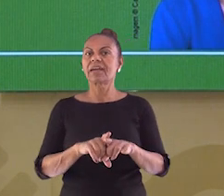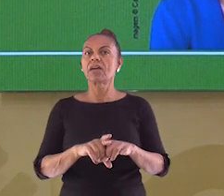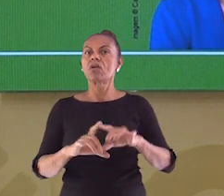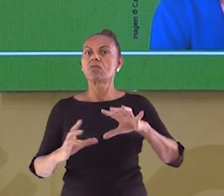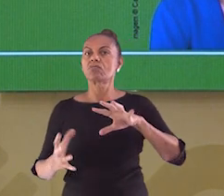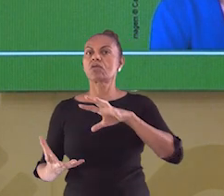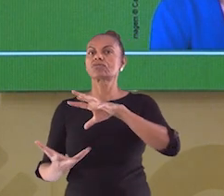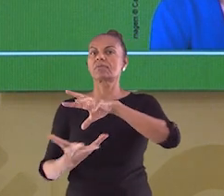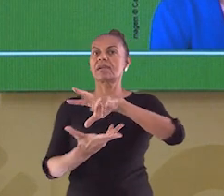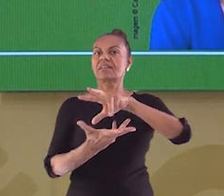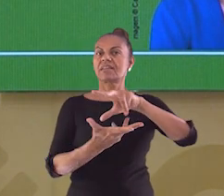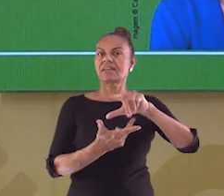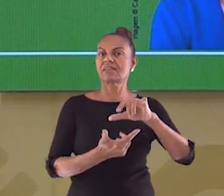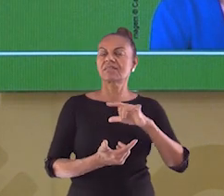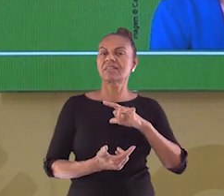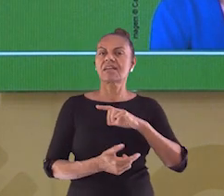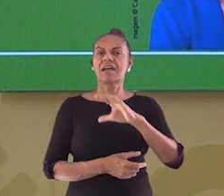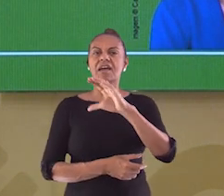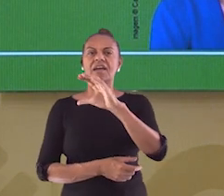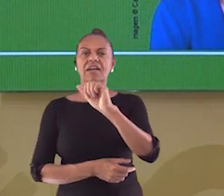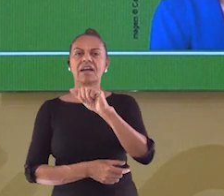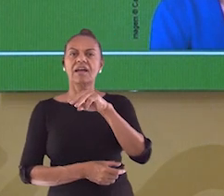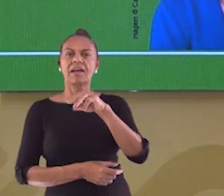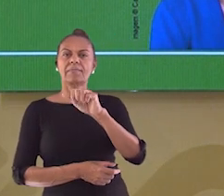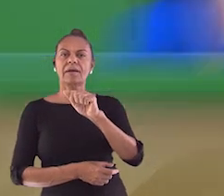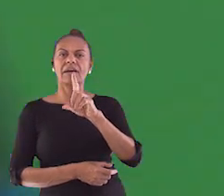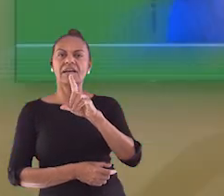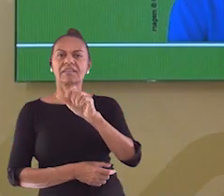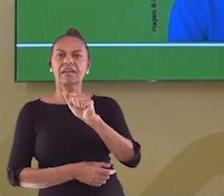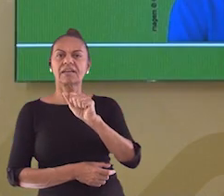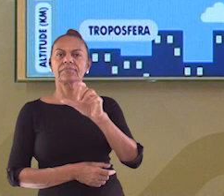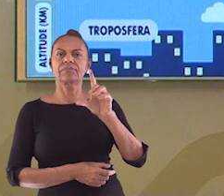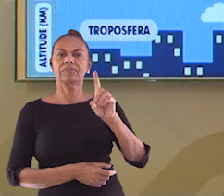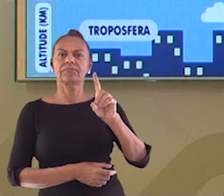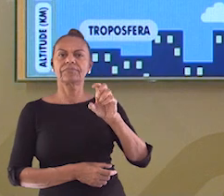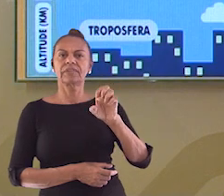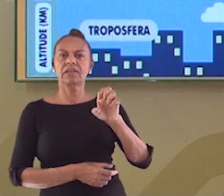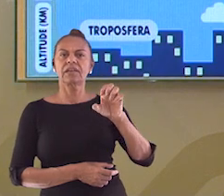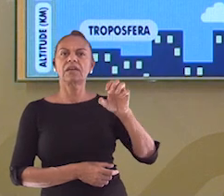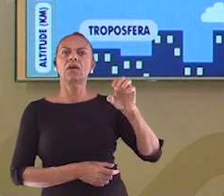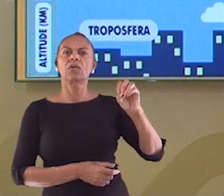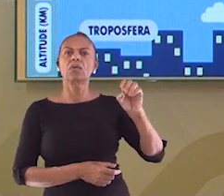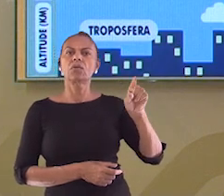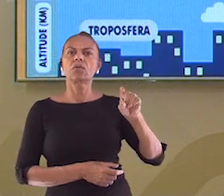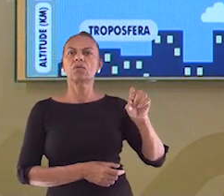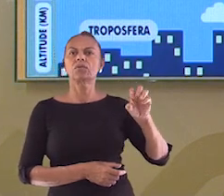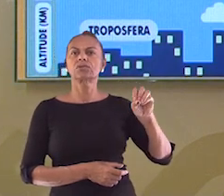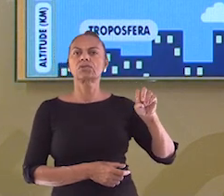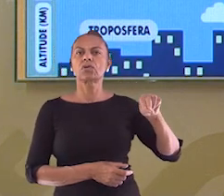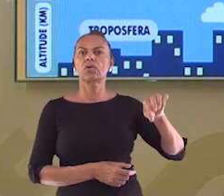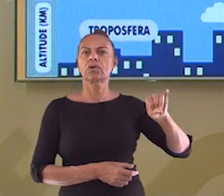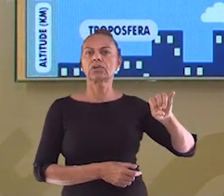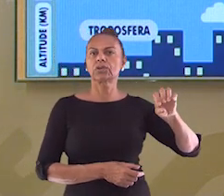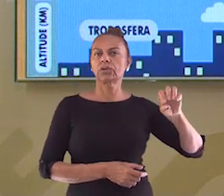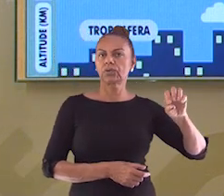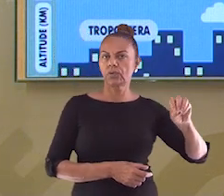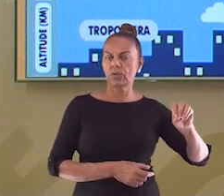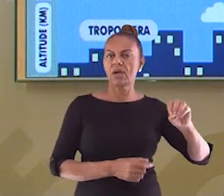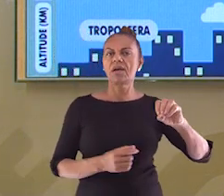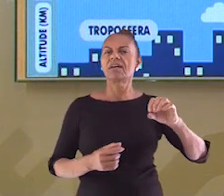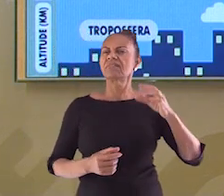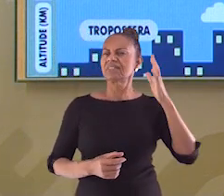de ozônio. Então, você já ouviu falar na camada de ozônio? Como você deve lembrar, a Terra possui